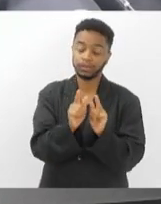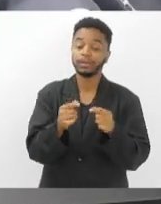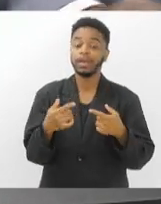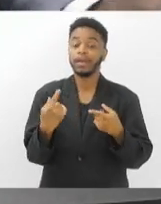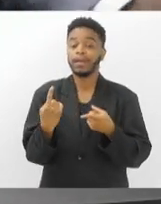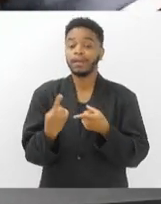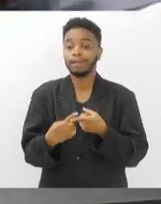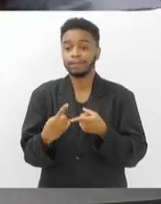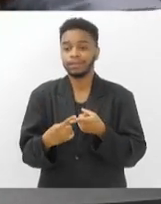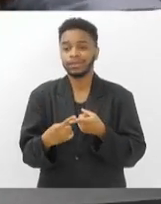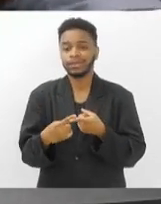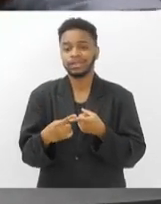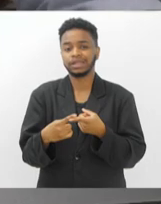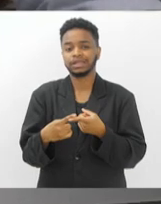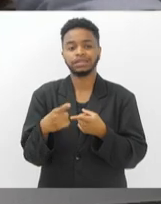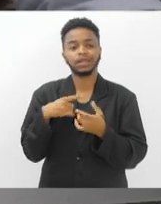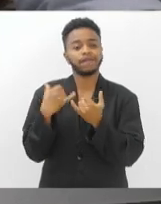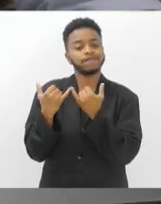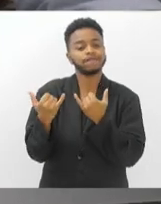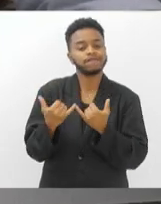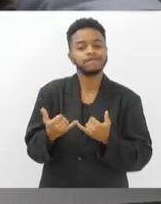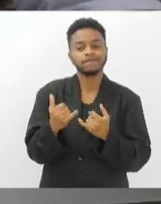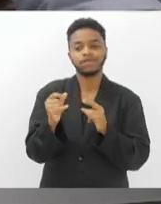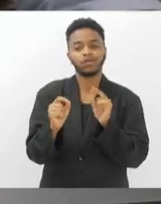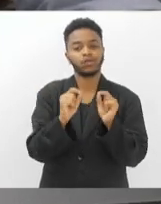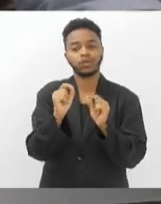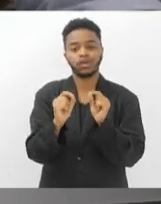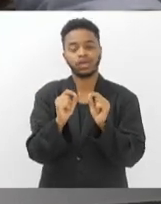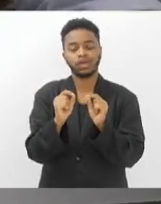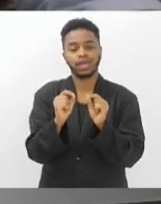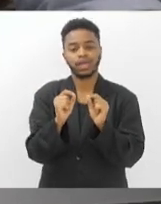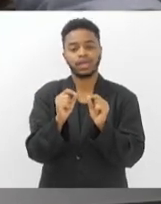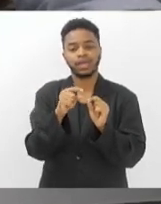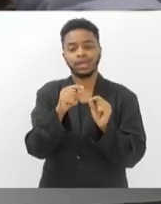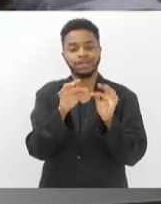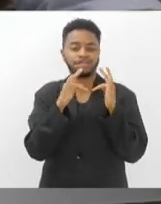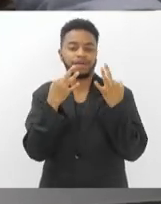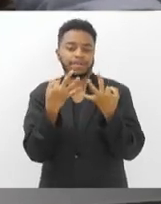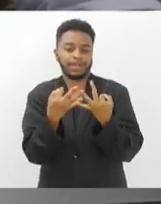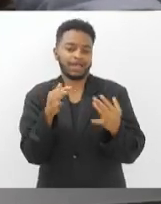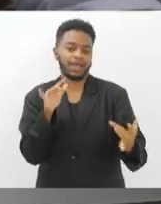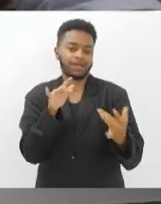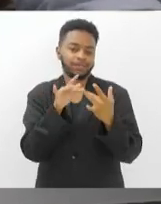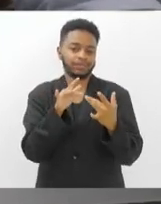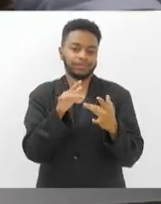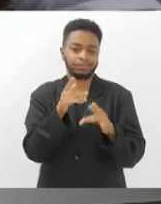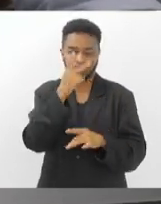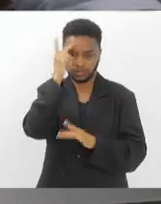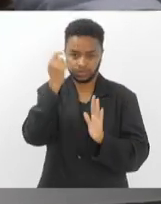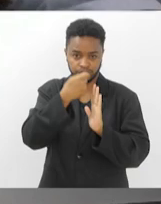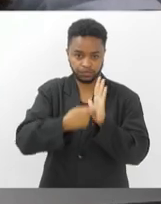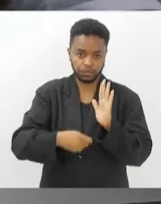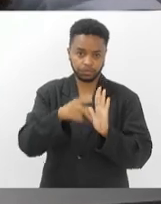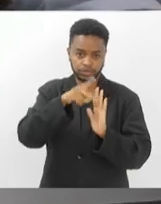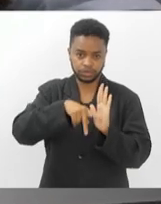Excelência, digamos assim, tem uma afinidade familiar com o coautor do projeto. Vou dar um exemplo.